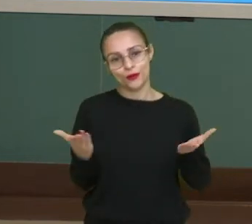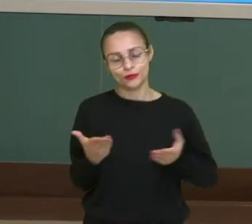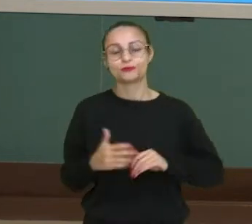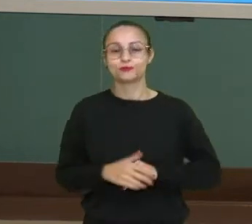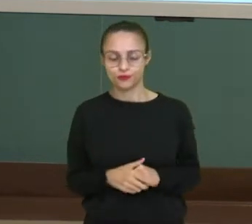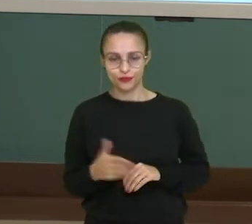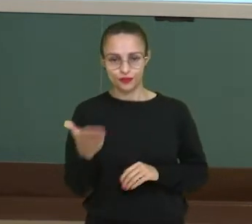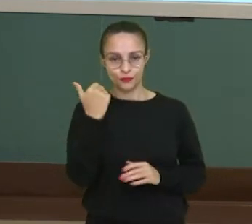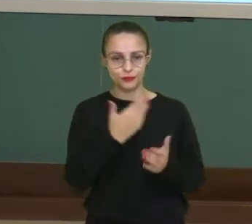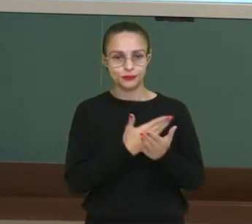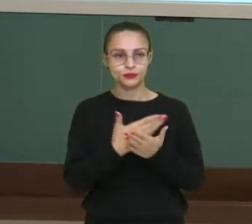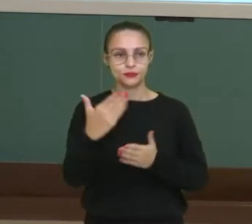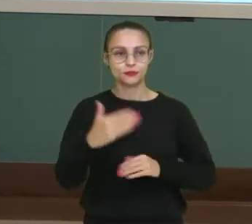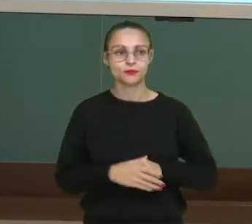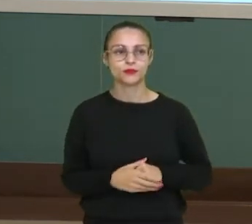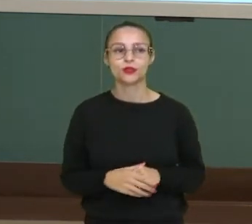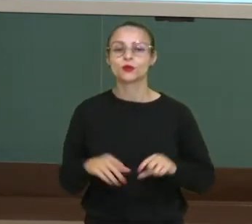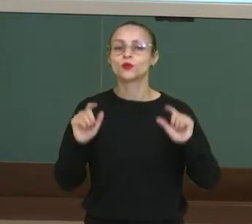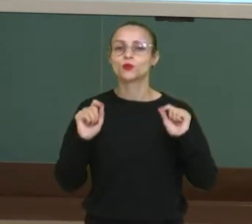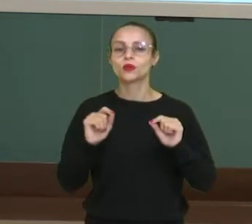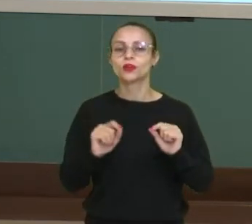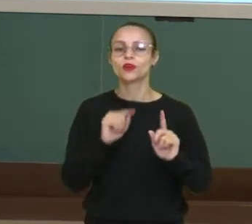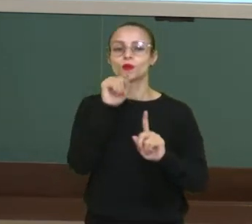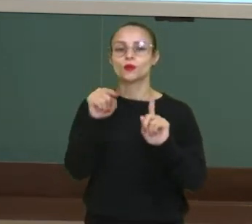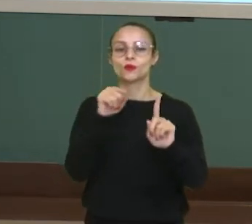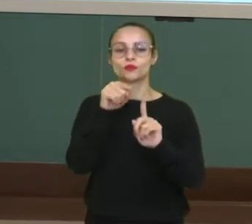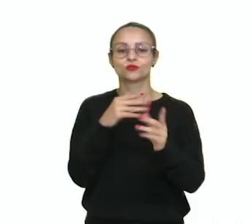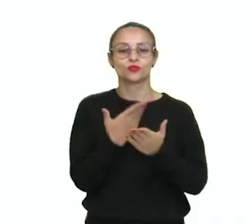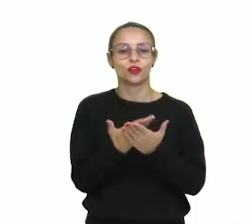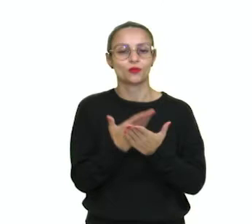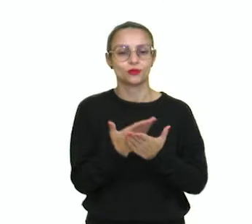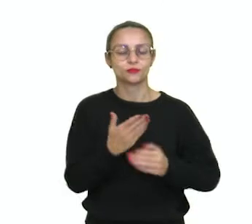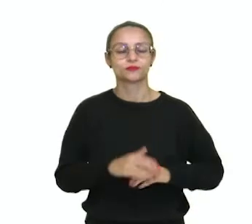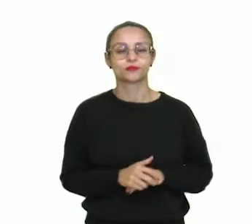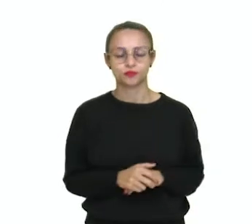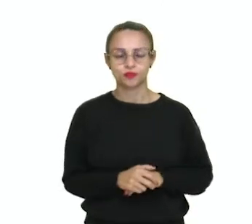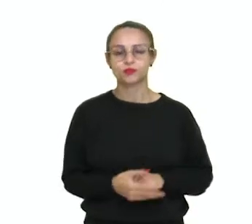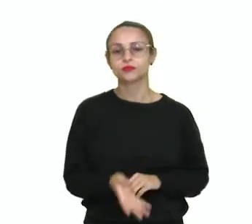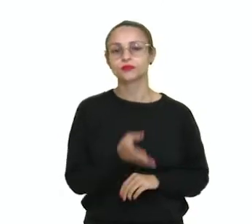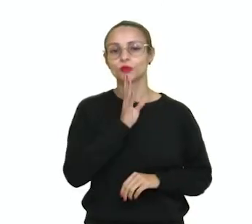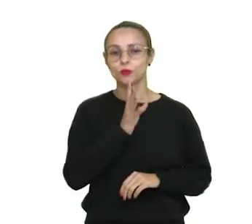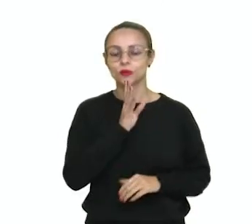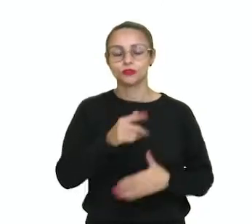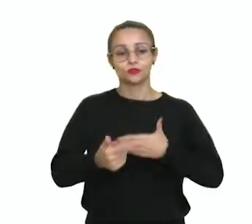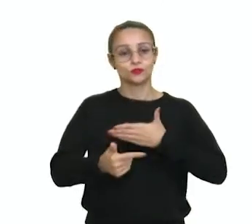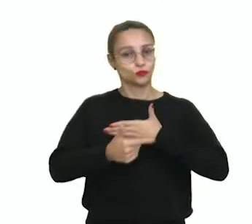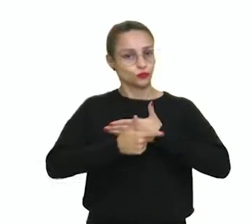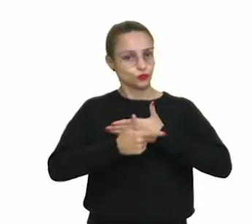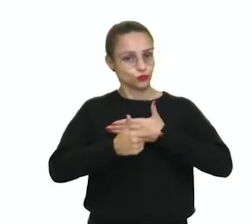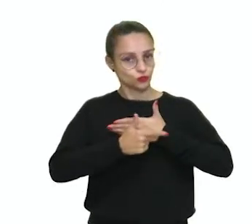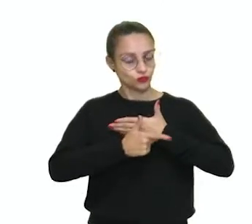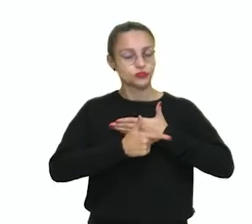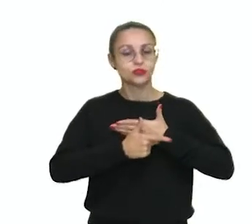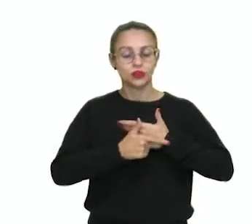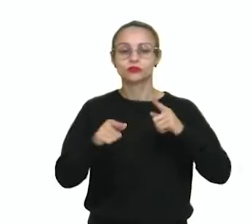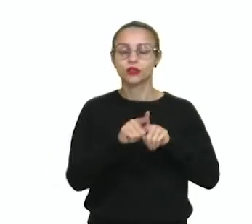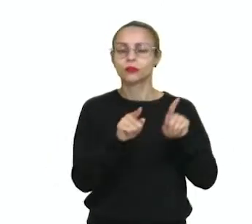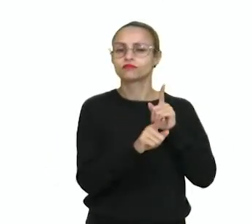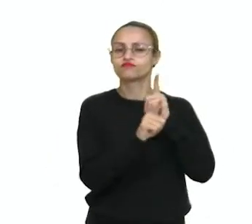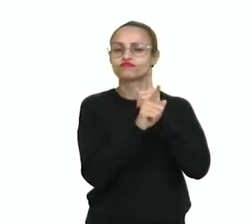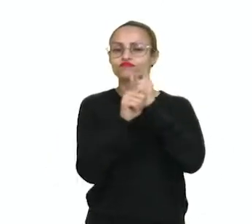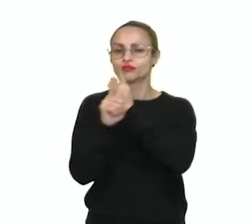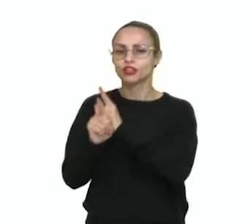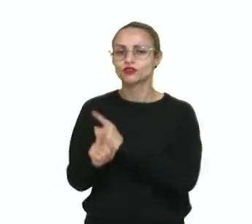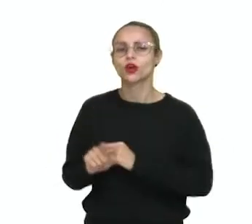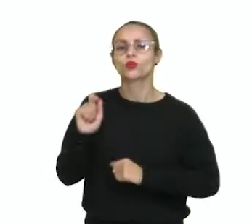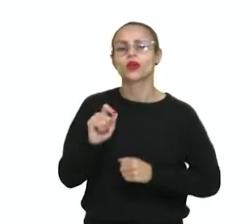Então vamos lá? Quais são os objetivos da aula? Conhecer a função e identificar